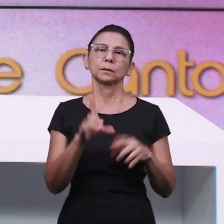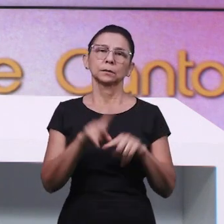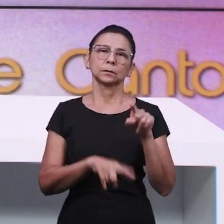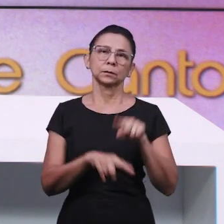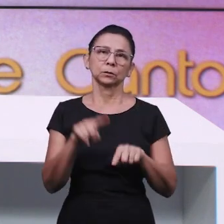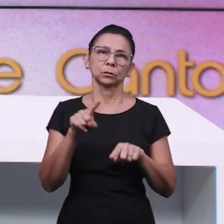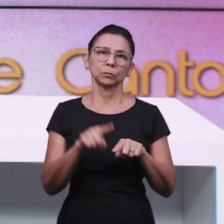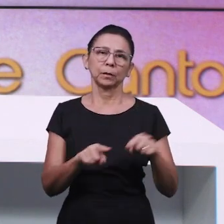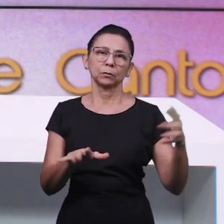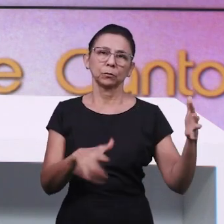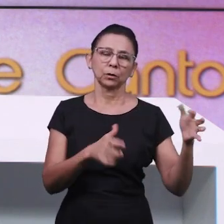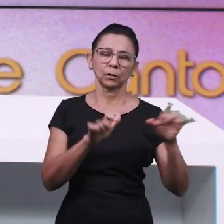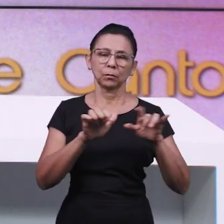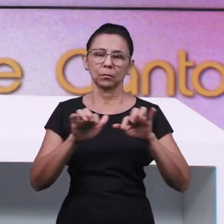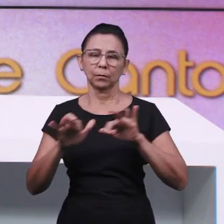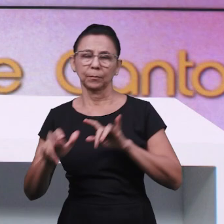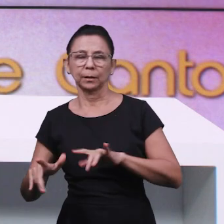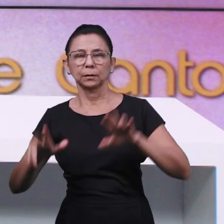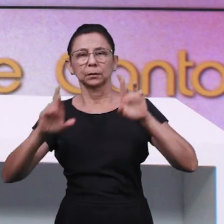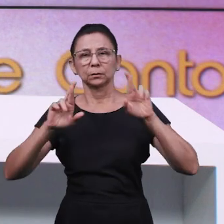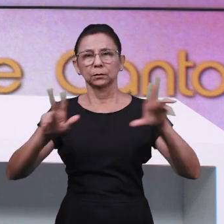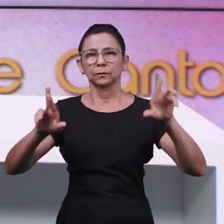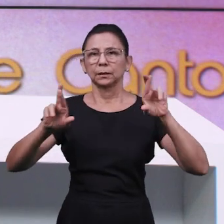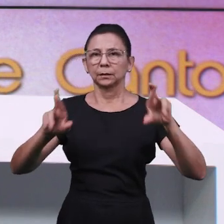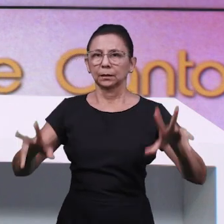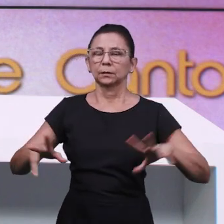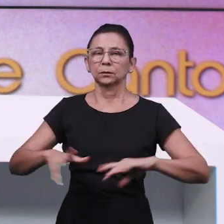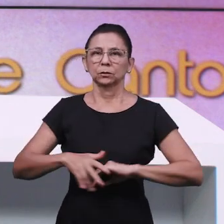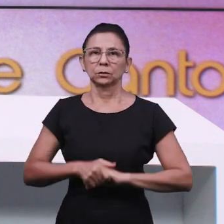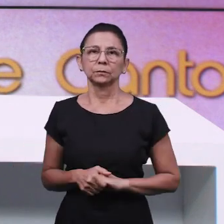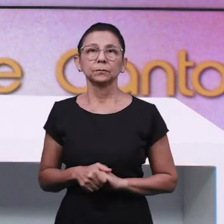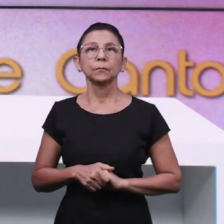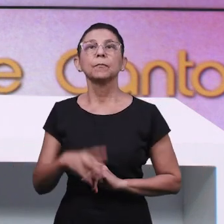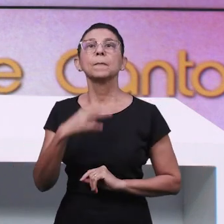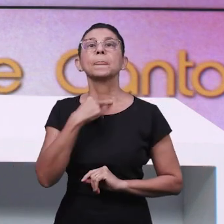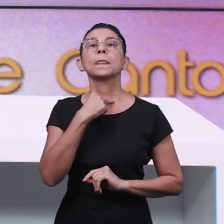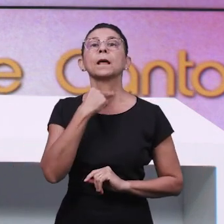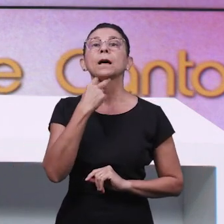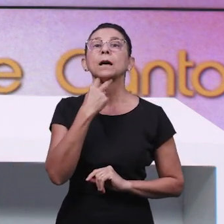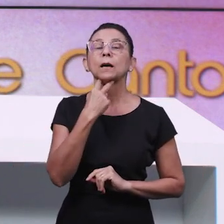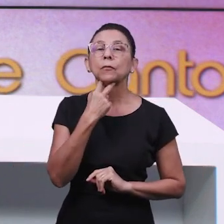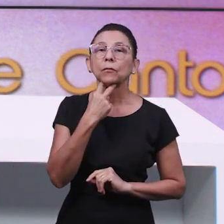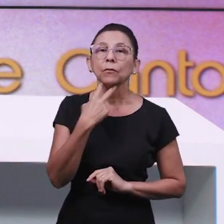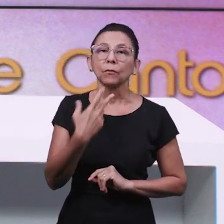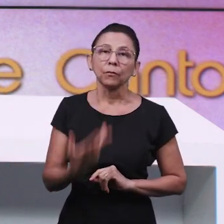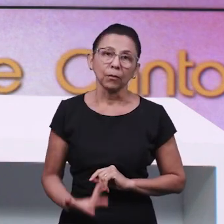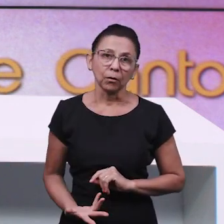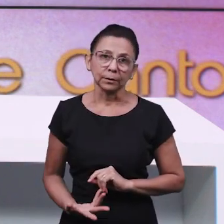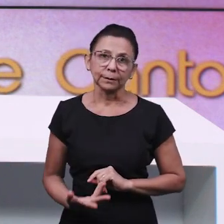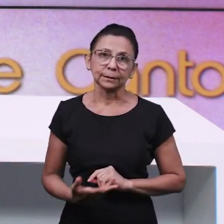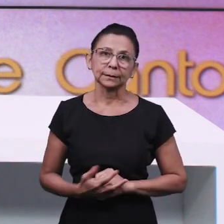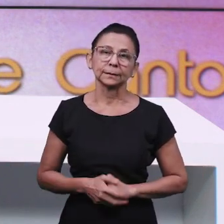sua particularidade. A voz, mesmo sabendo que